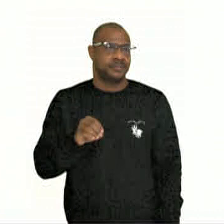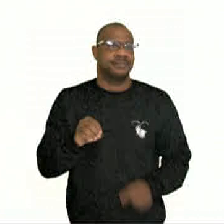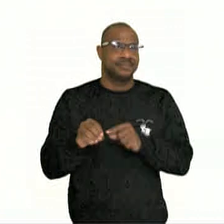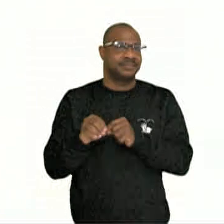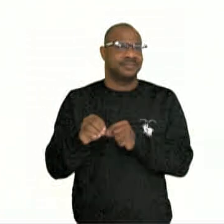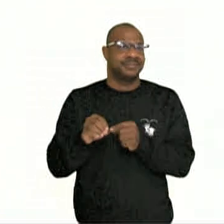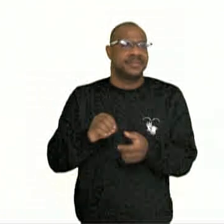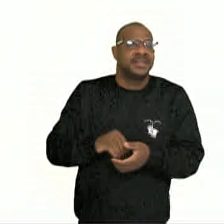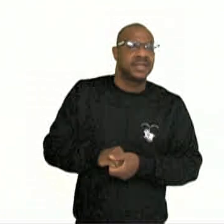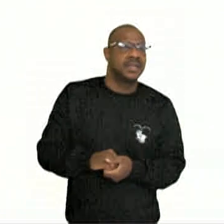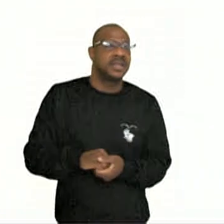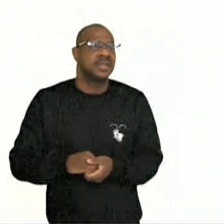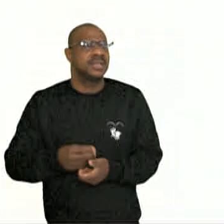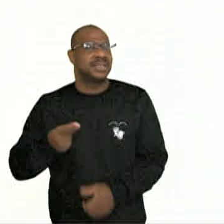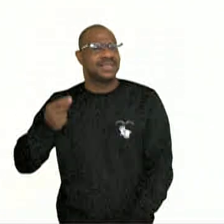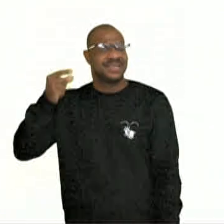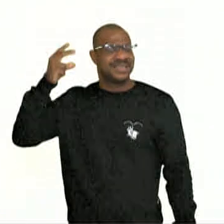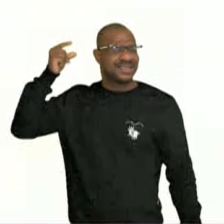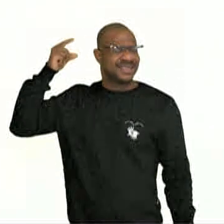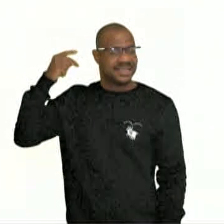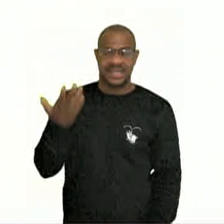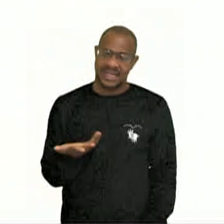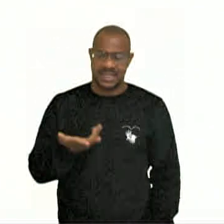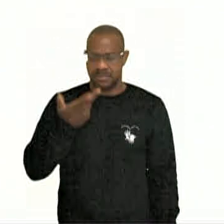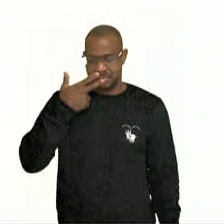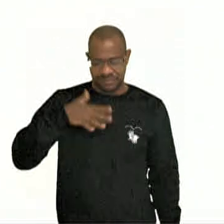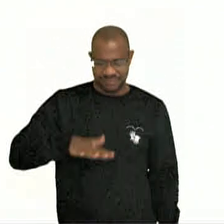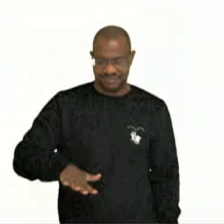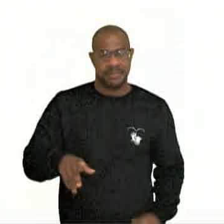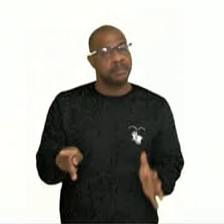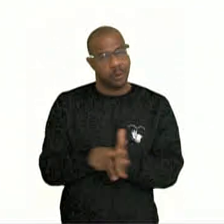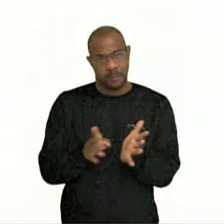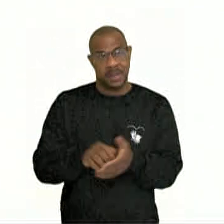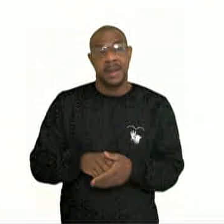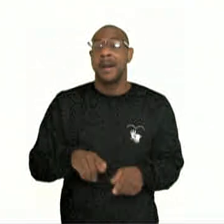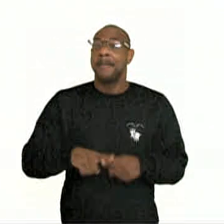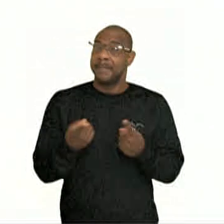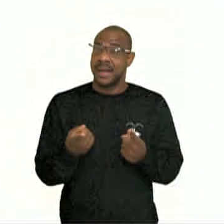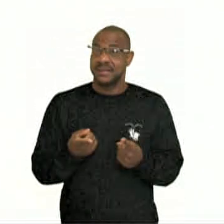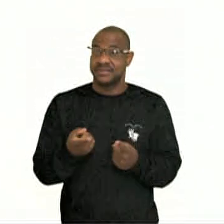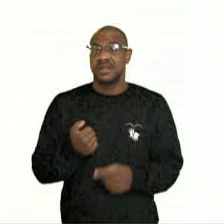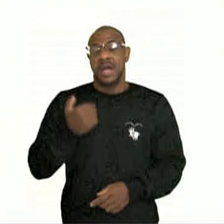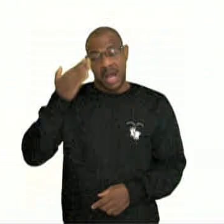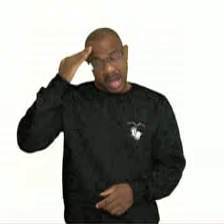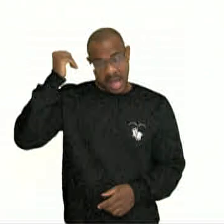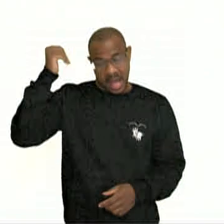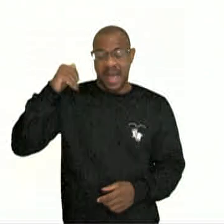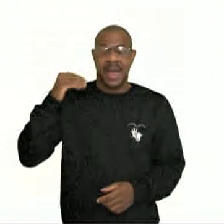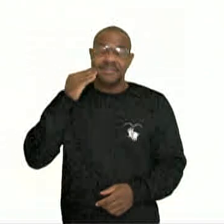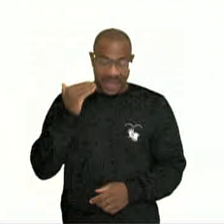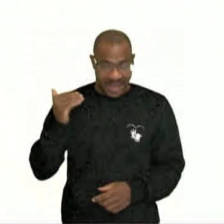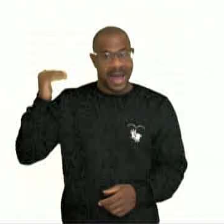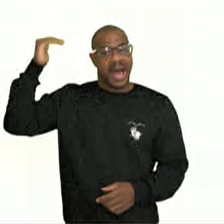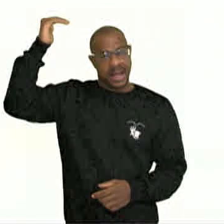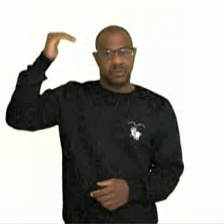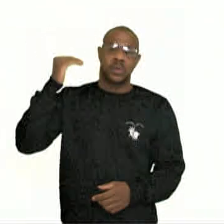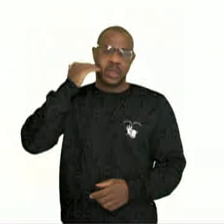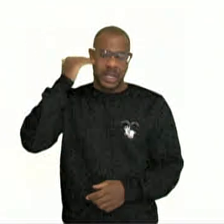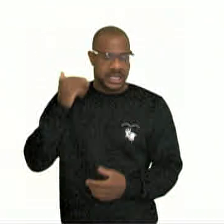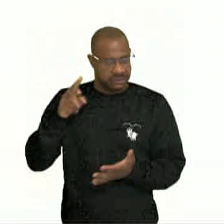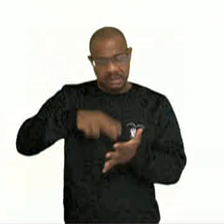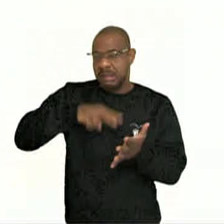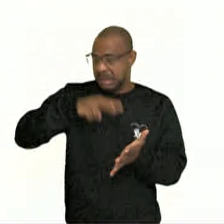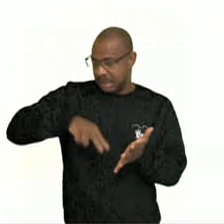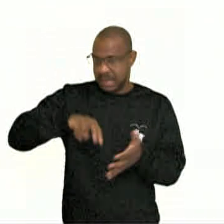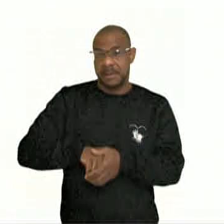acabou conquistando leitores desde a criança até o vovô. No romance, nós observamos muitos ensinamentos